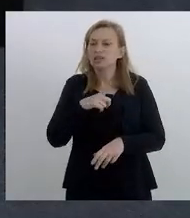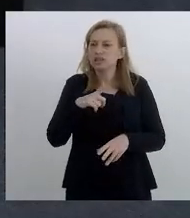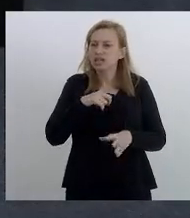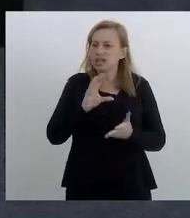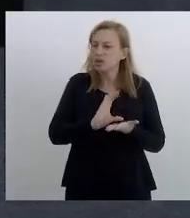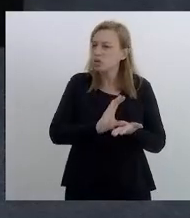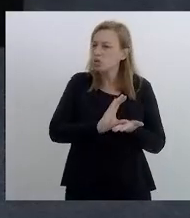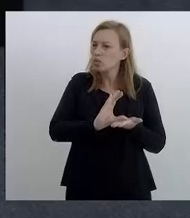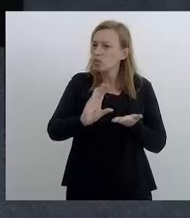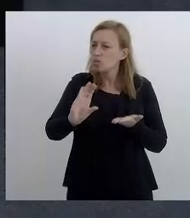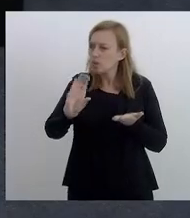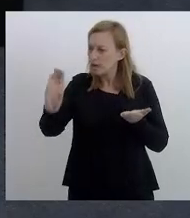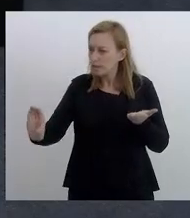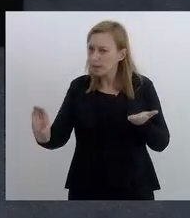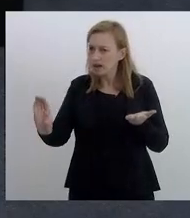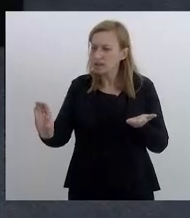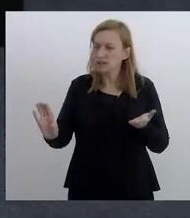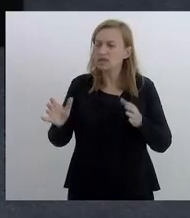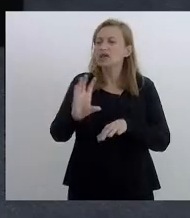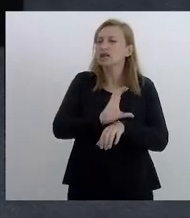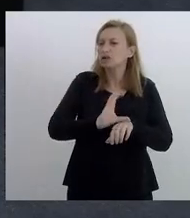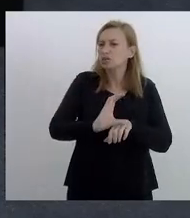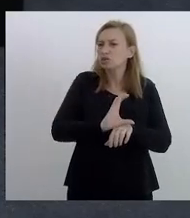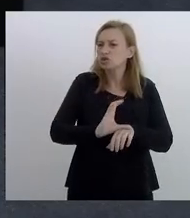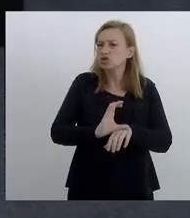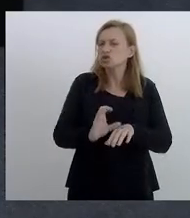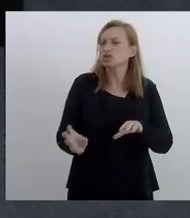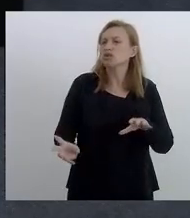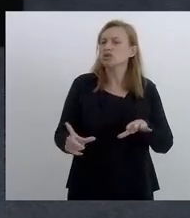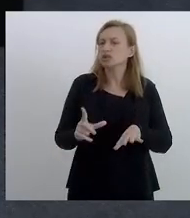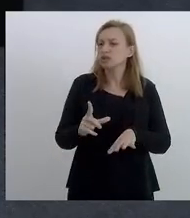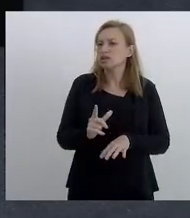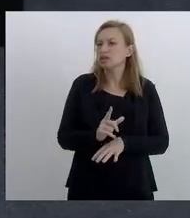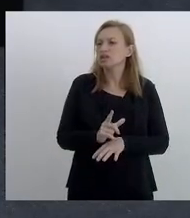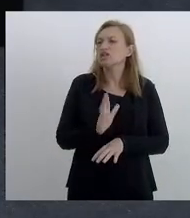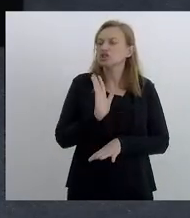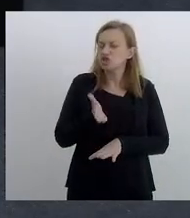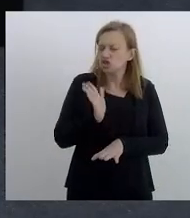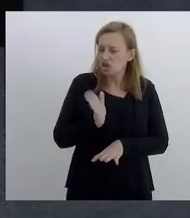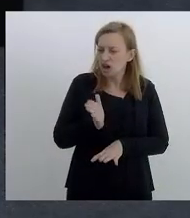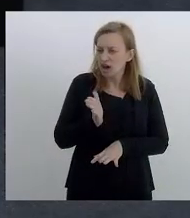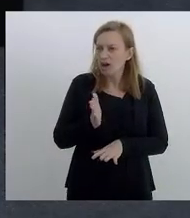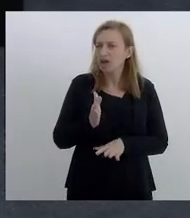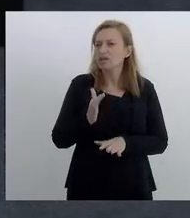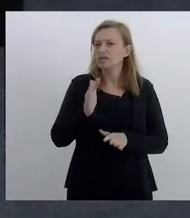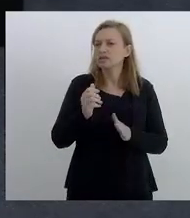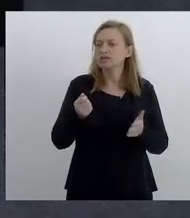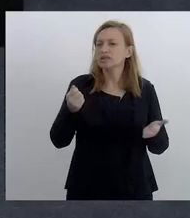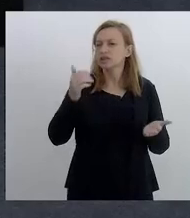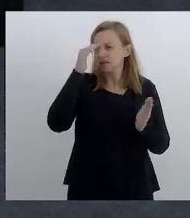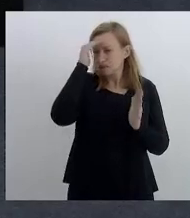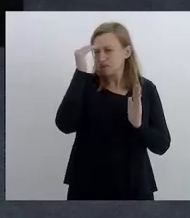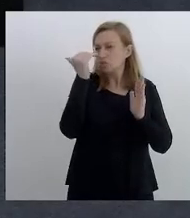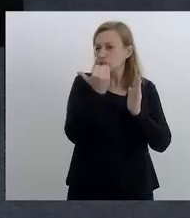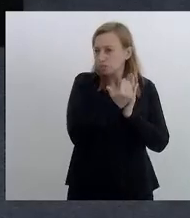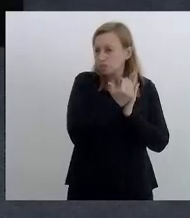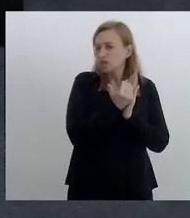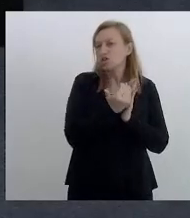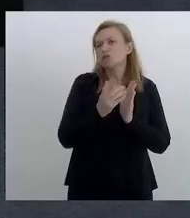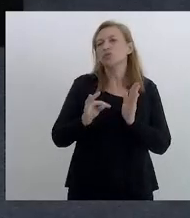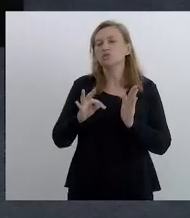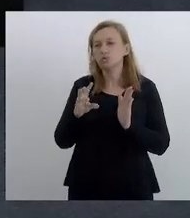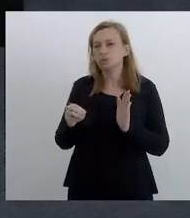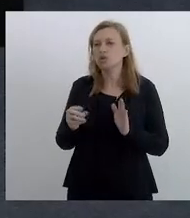fundo a fundo, o que está garantido na Constituição, já deveria ter esse plano de cargos e salários.